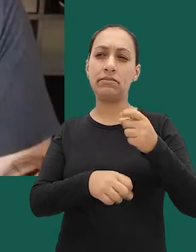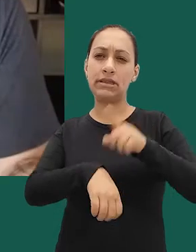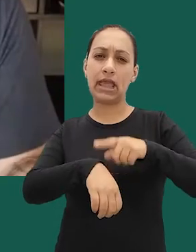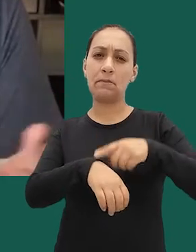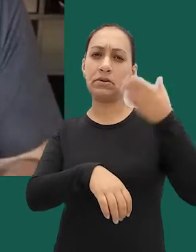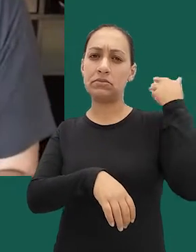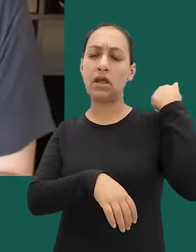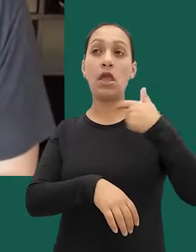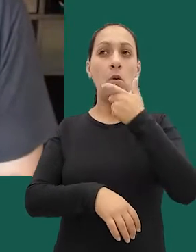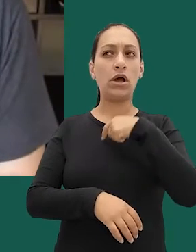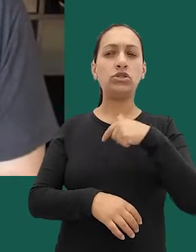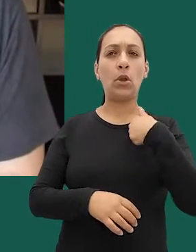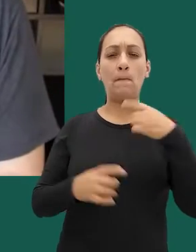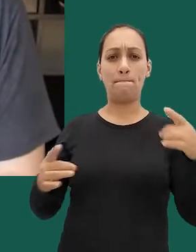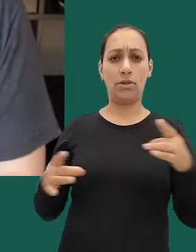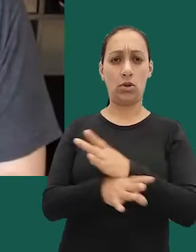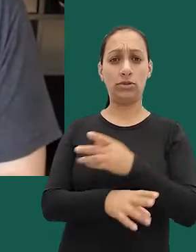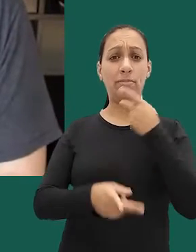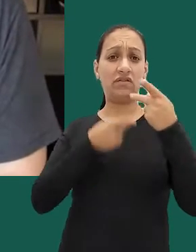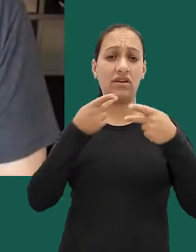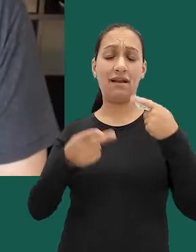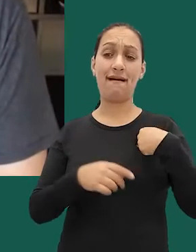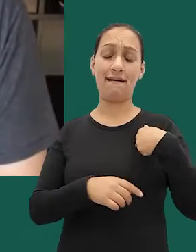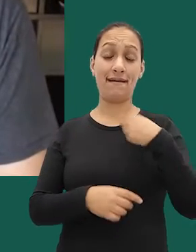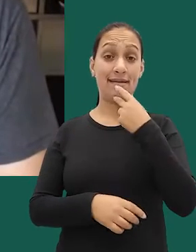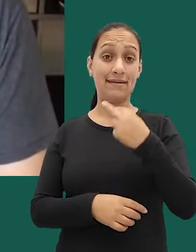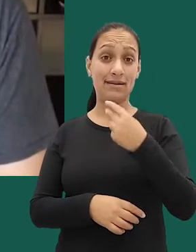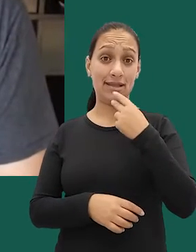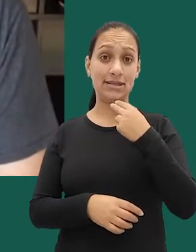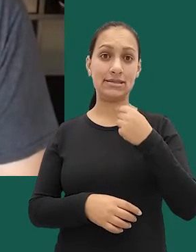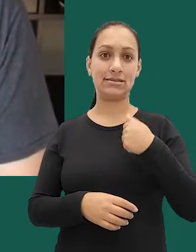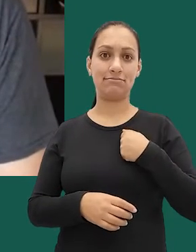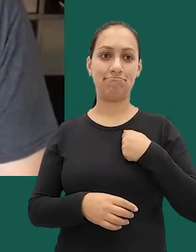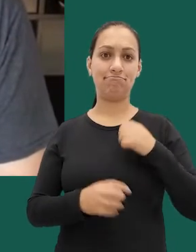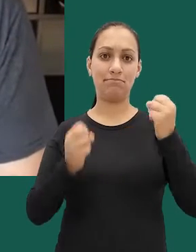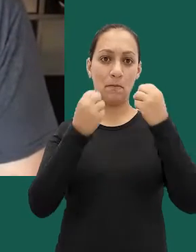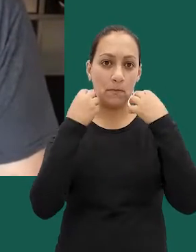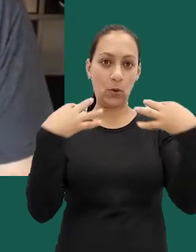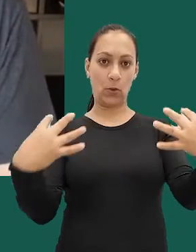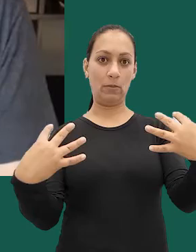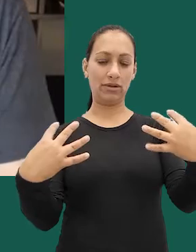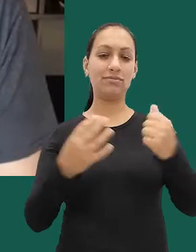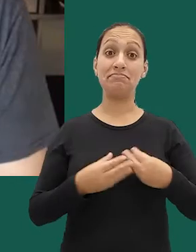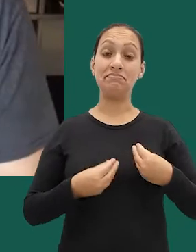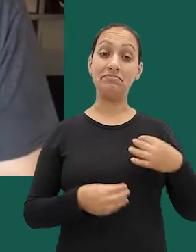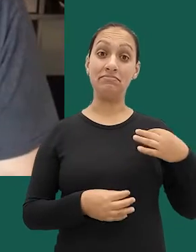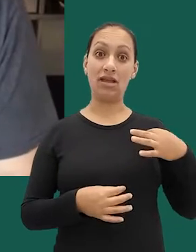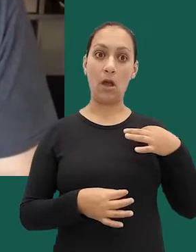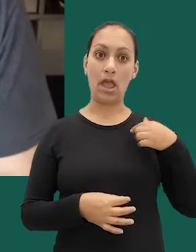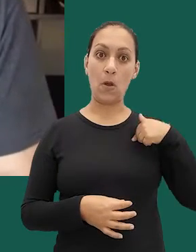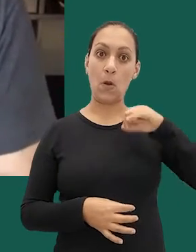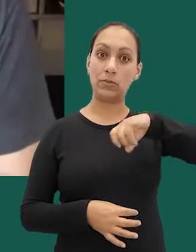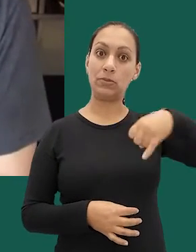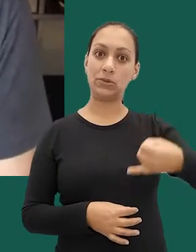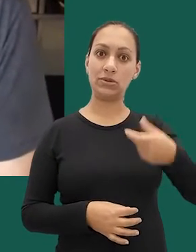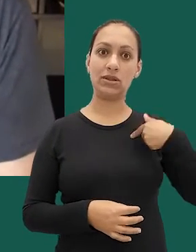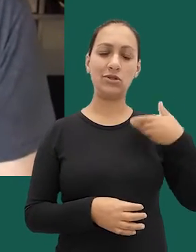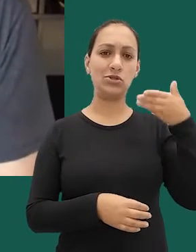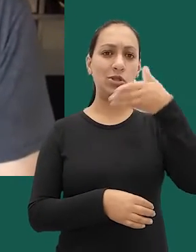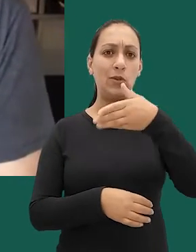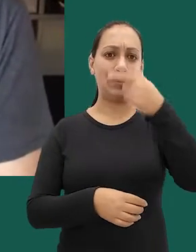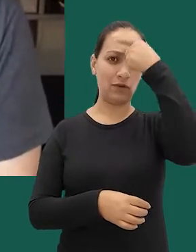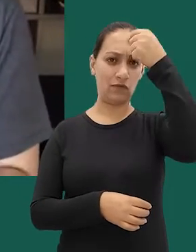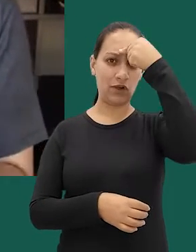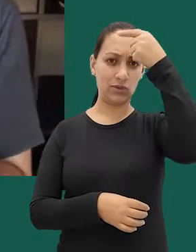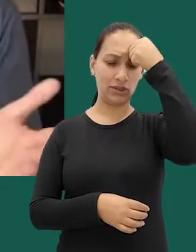público, que acabaram me dando uma oportunidade para falar numa universidade da Suécia, muito tempo atrás. E quando você vai falar